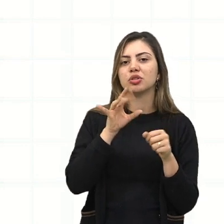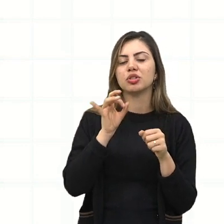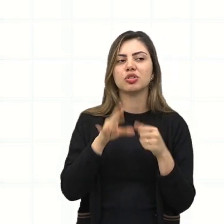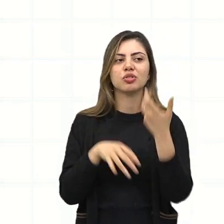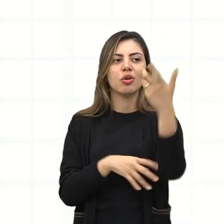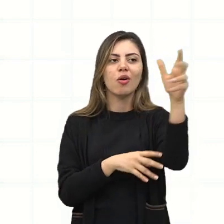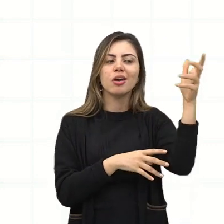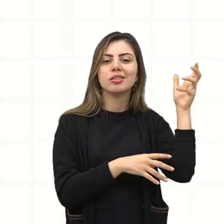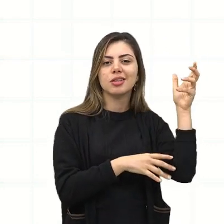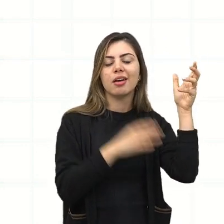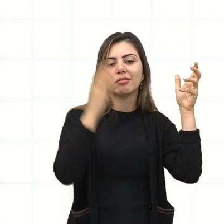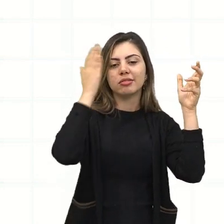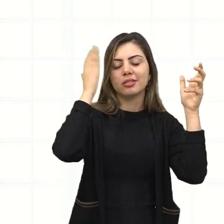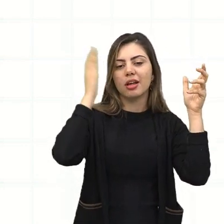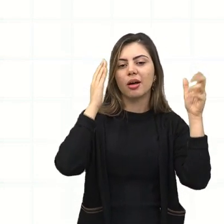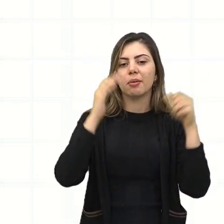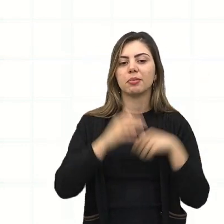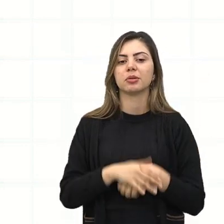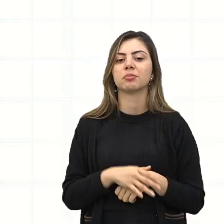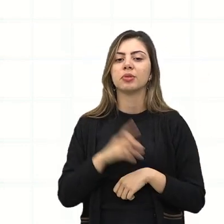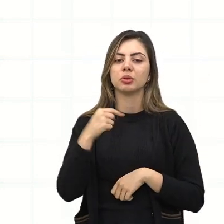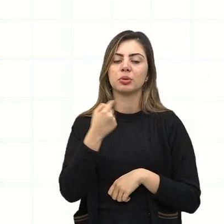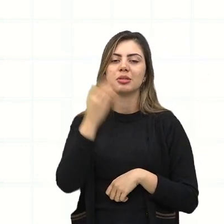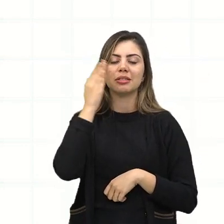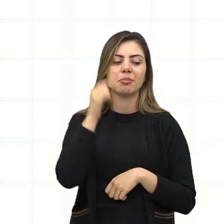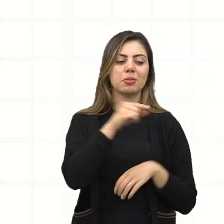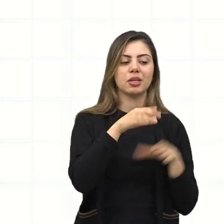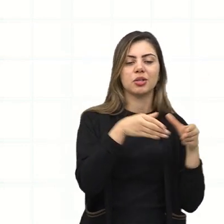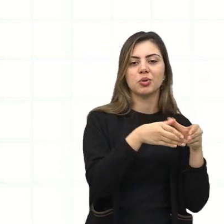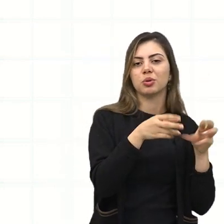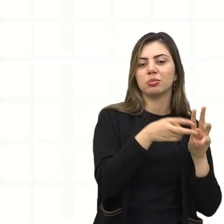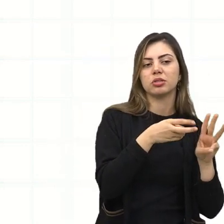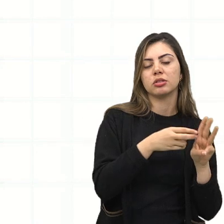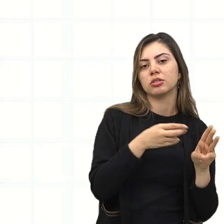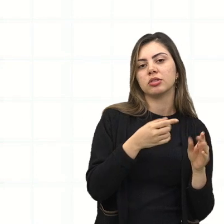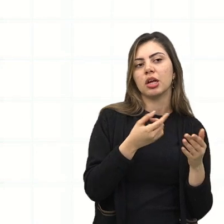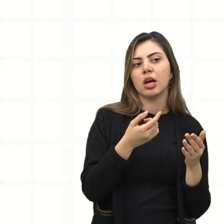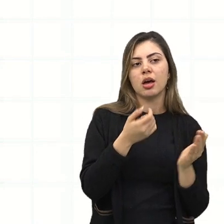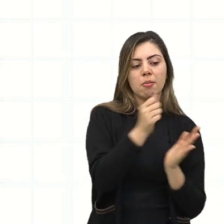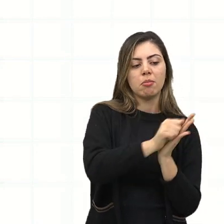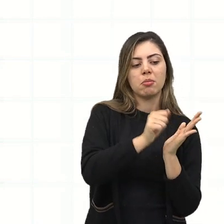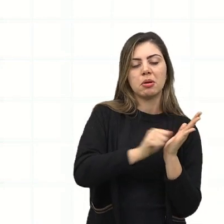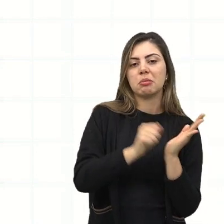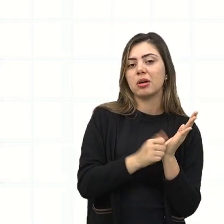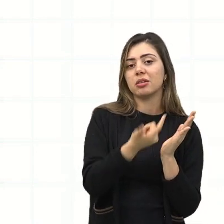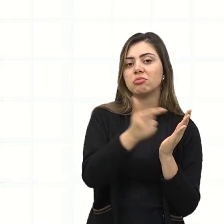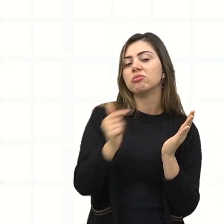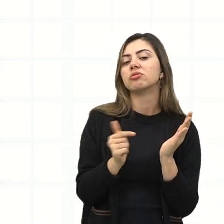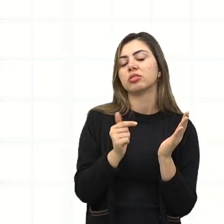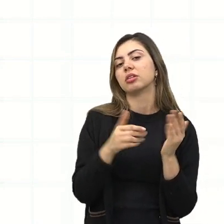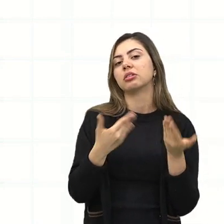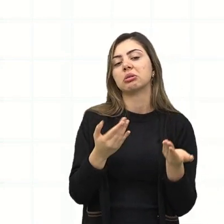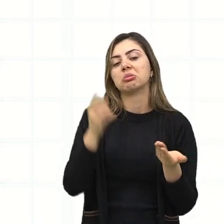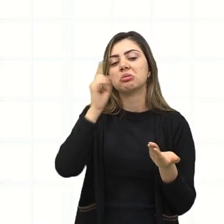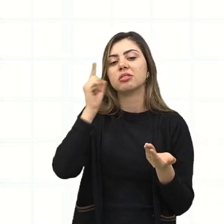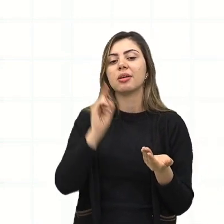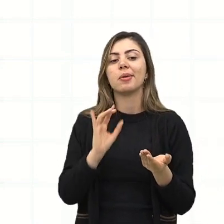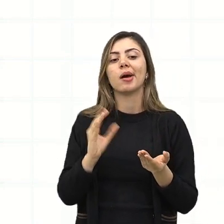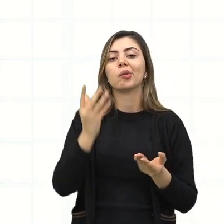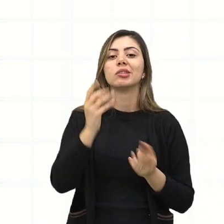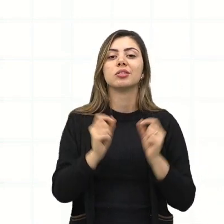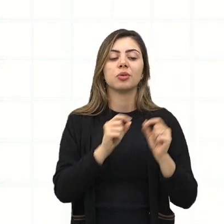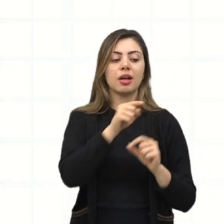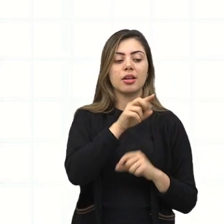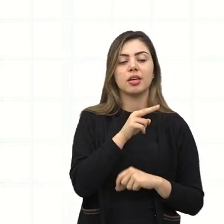antigos não tinham registros escritos, como a gente conhece, então não dá para saber de fato quem eram